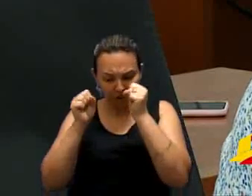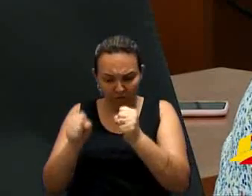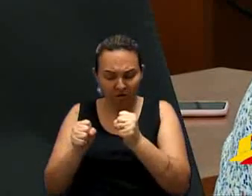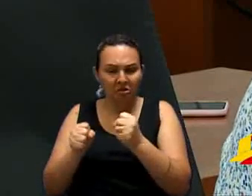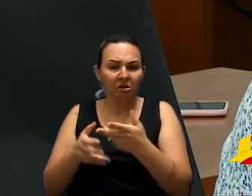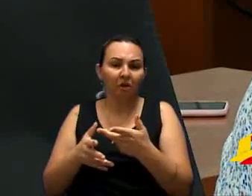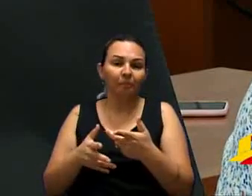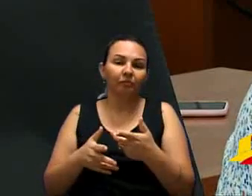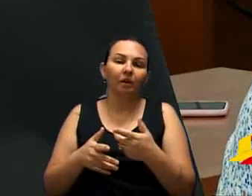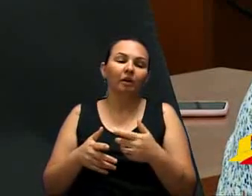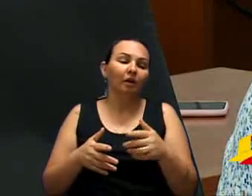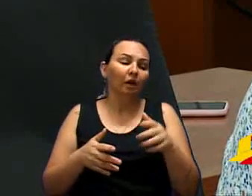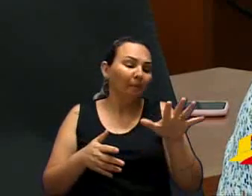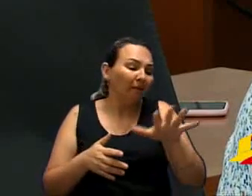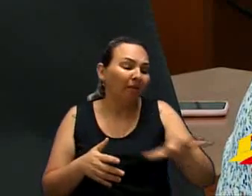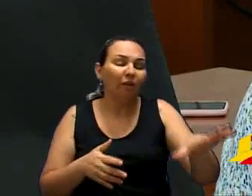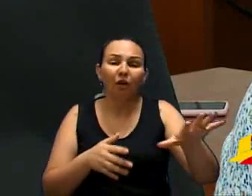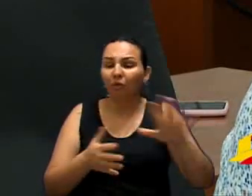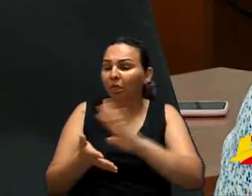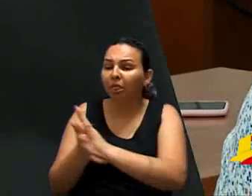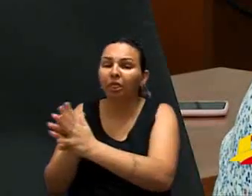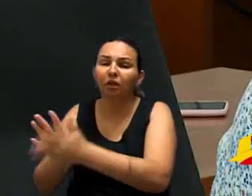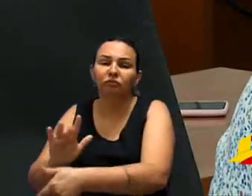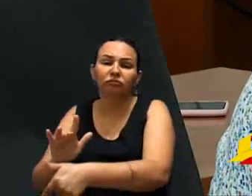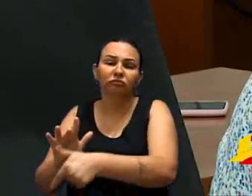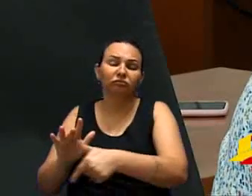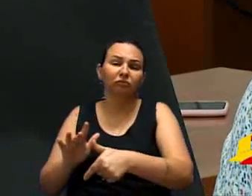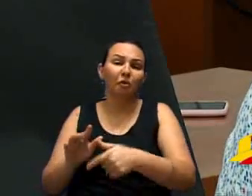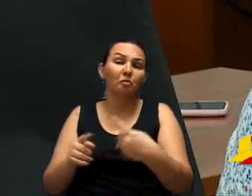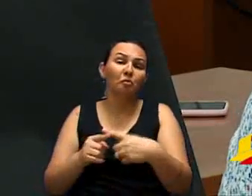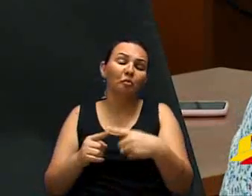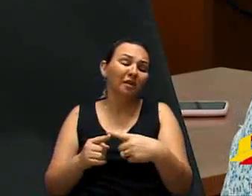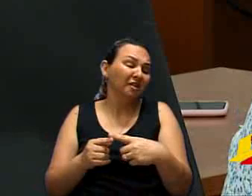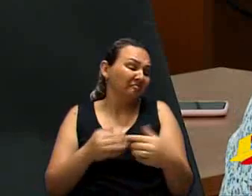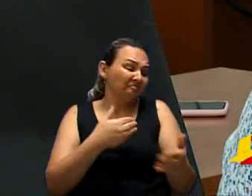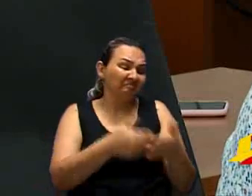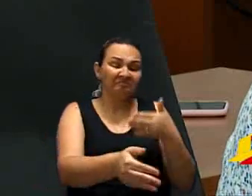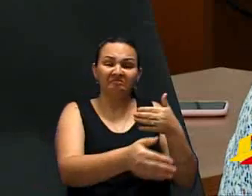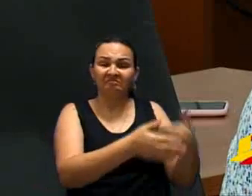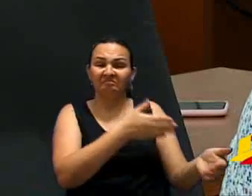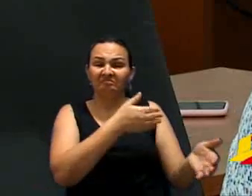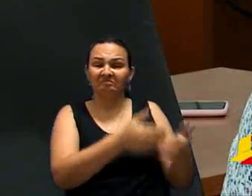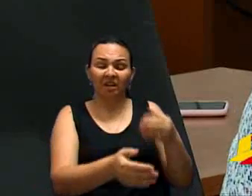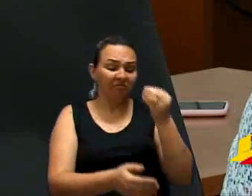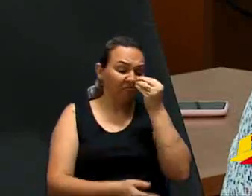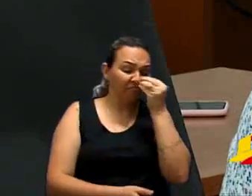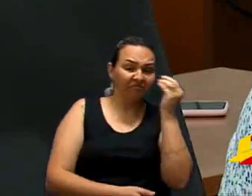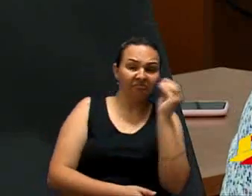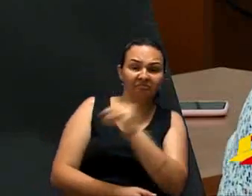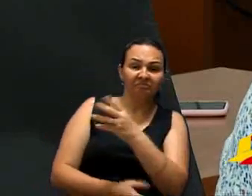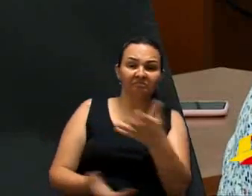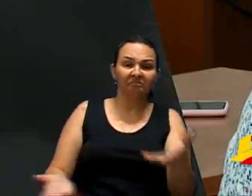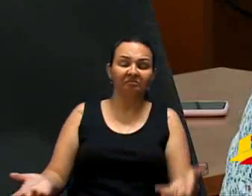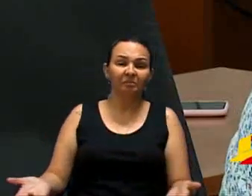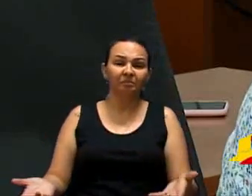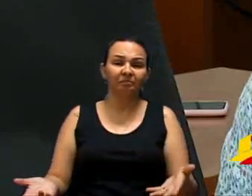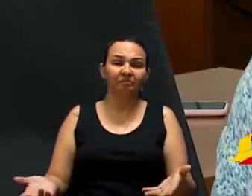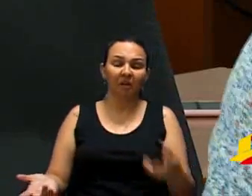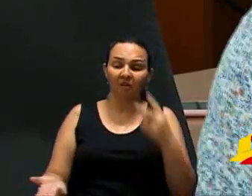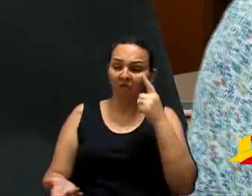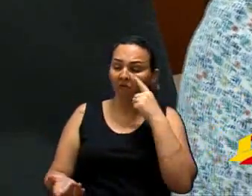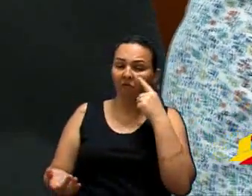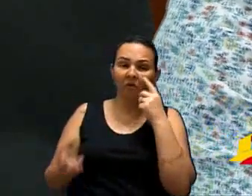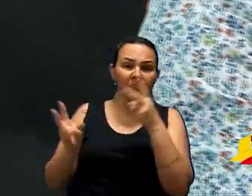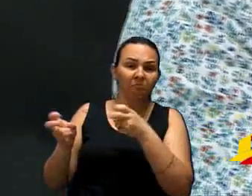pessoal vai destruir um manancial o secretário vamos rir porque eles não estou um pouco estou puxando essas questões ambientais eles não vejam isso